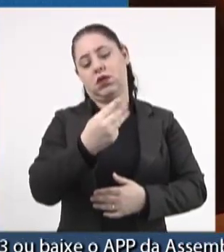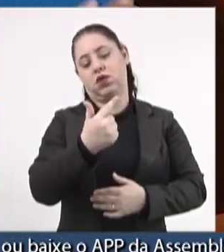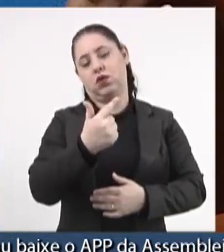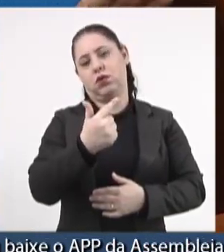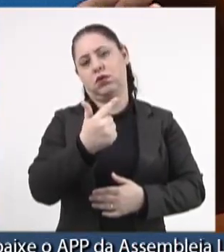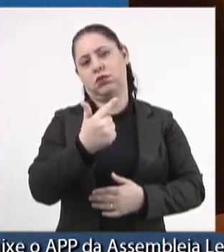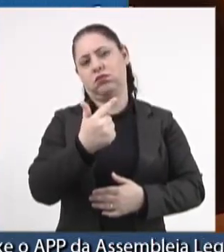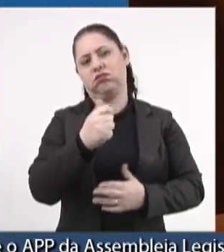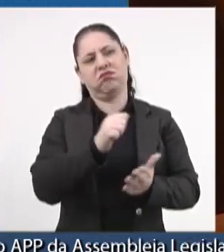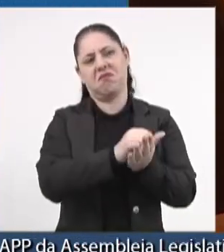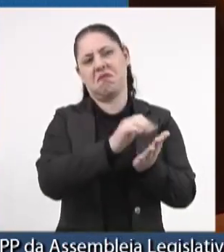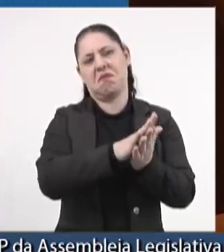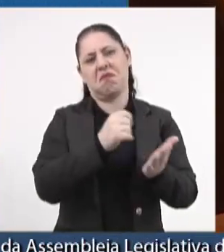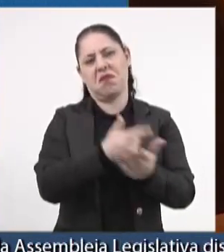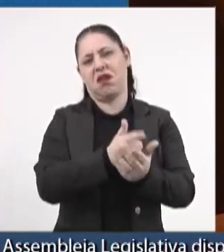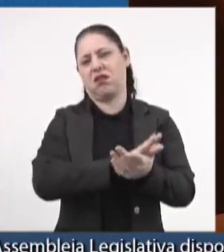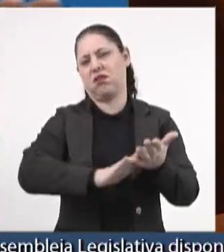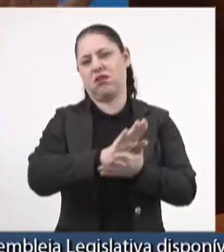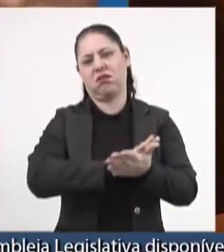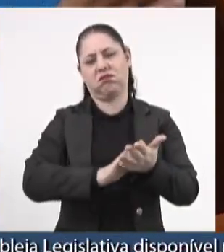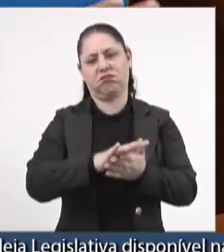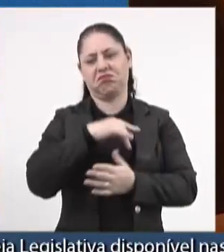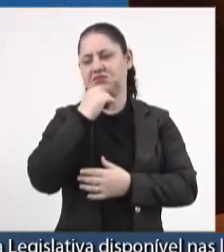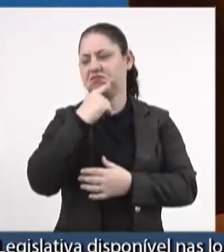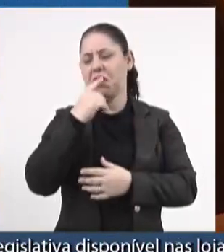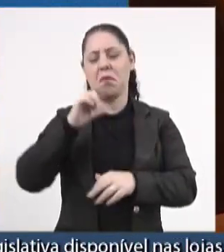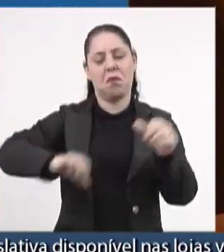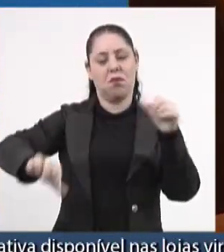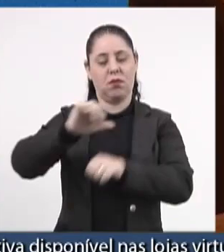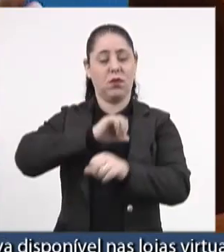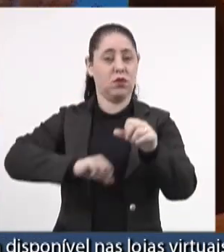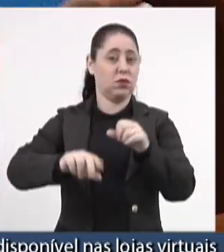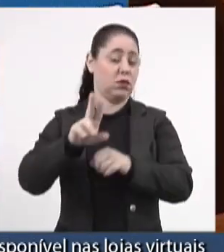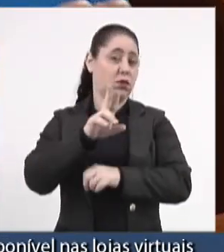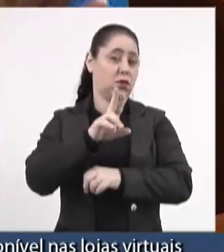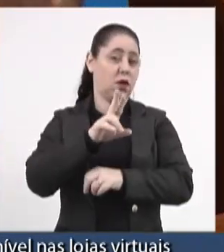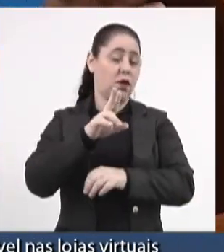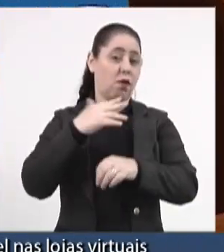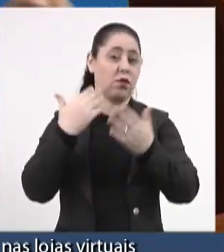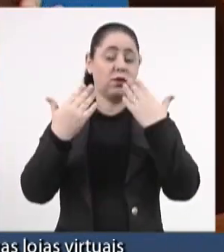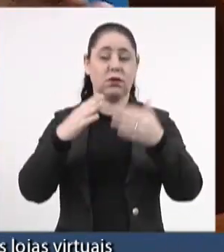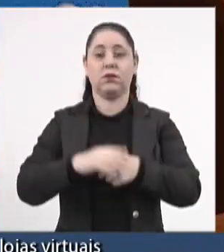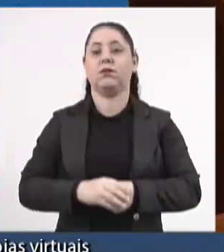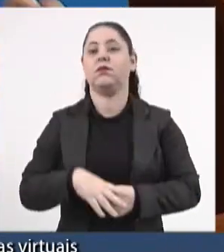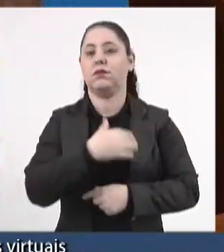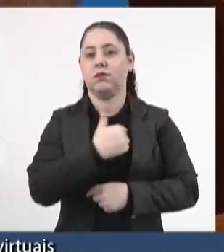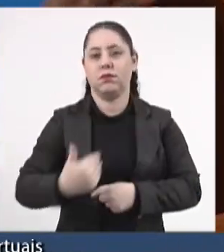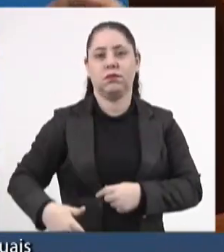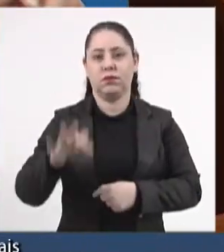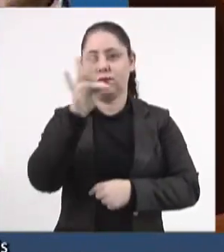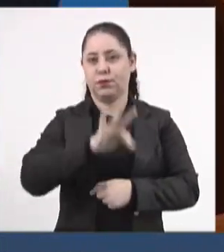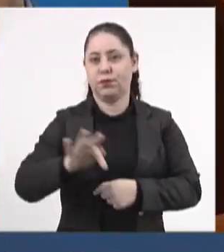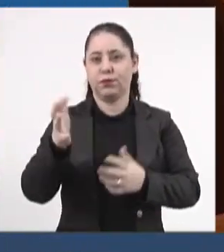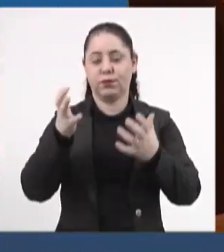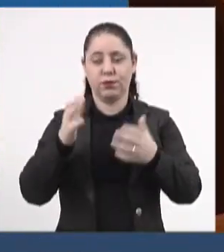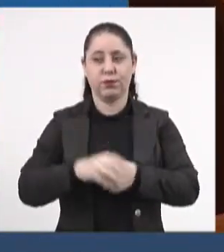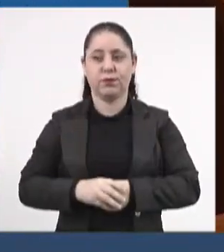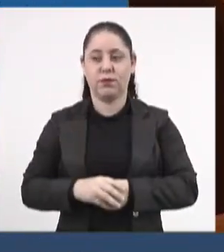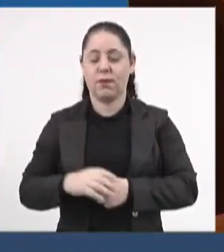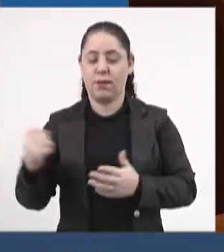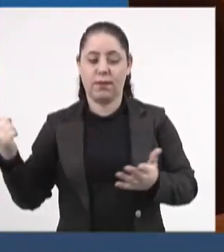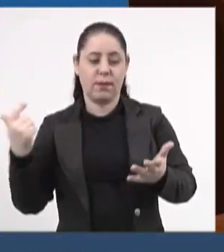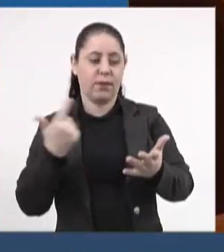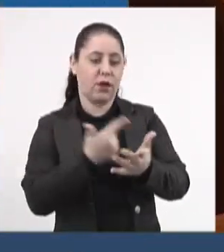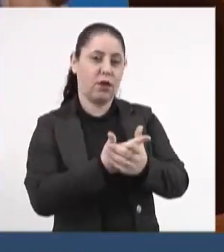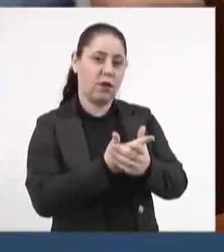132, não é indenizar ninguém. Muda a conversa. O governo federal está disposto a adquirir,